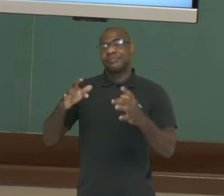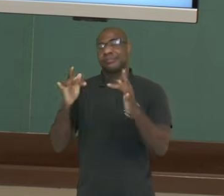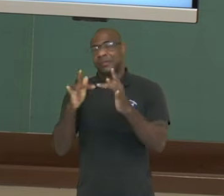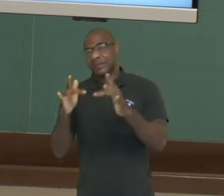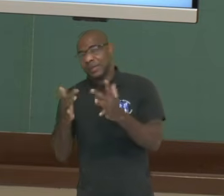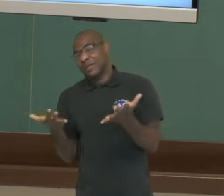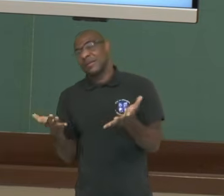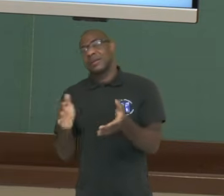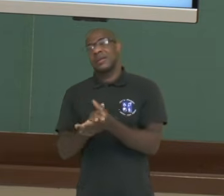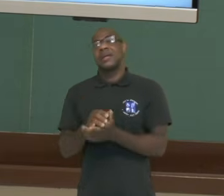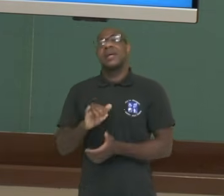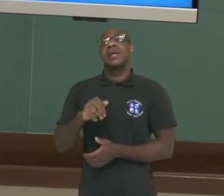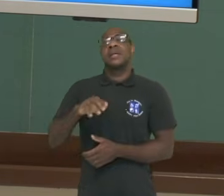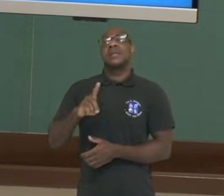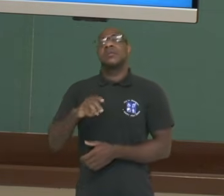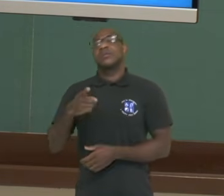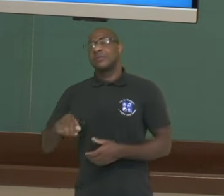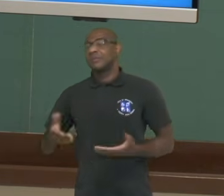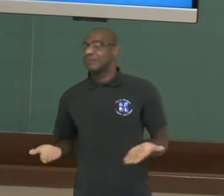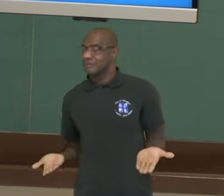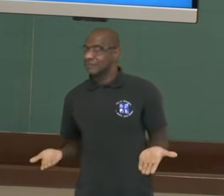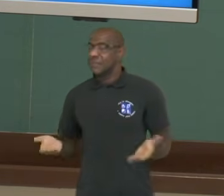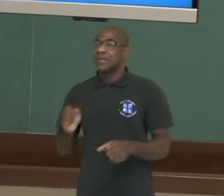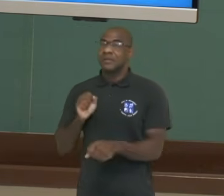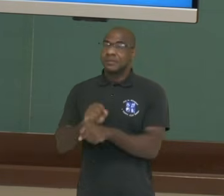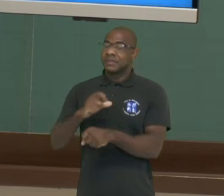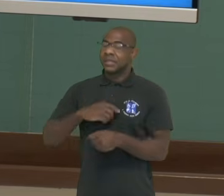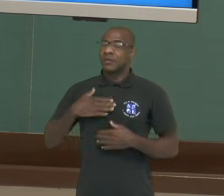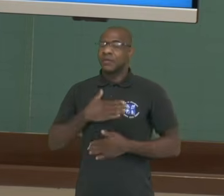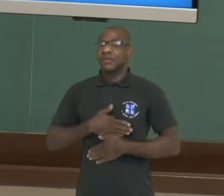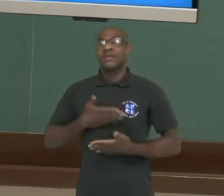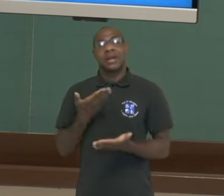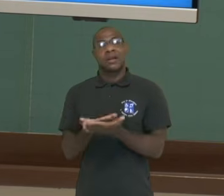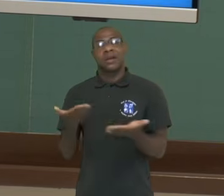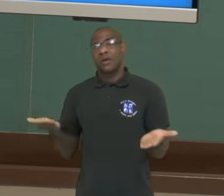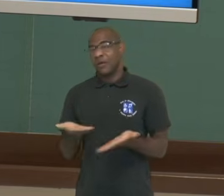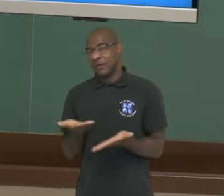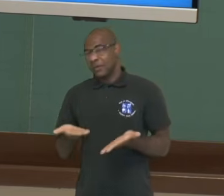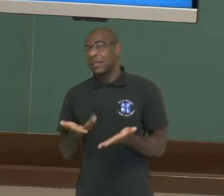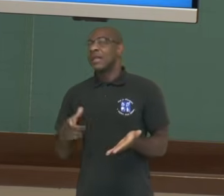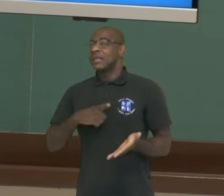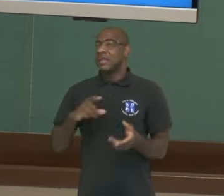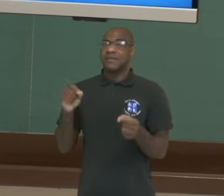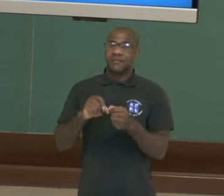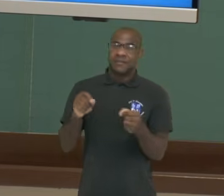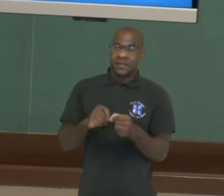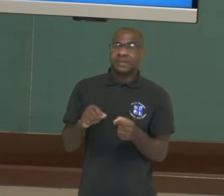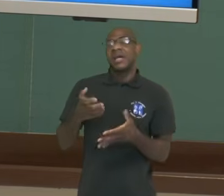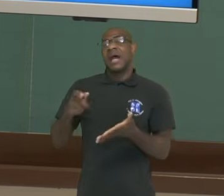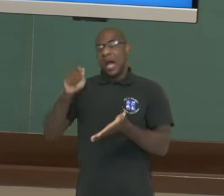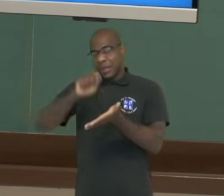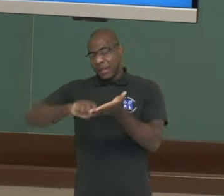e indução. Espero que você tenha gostado, espero que você tenha feito muitas